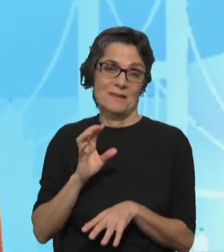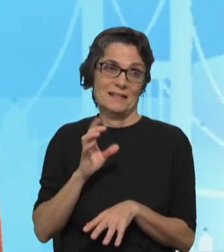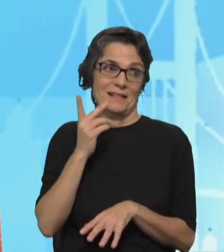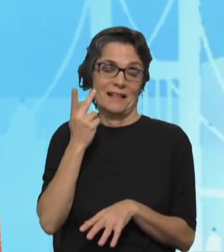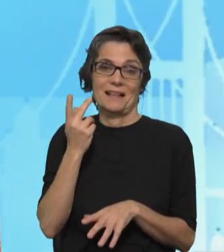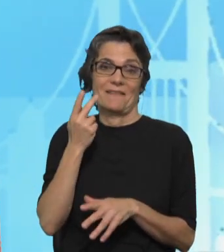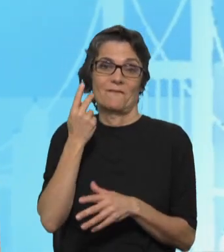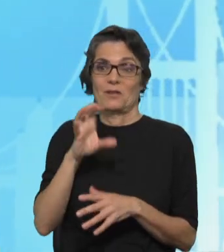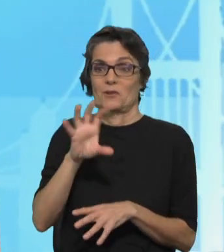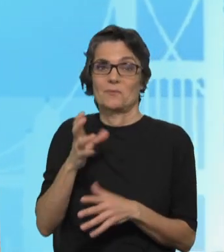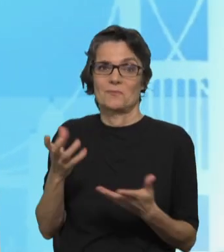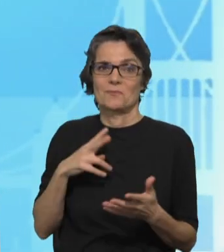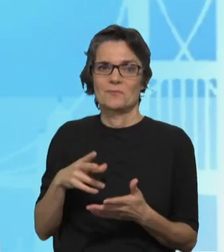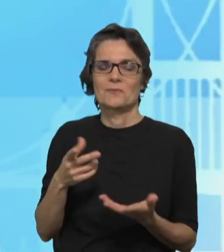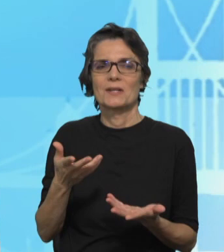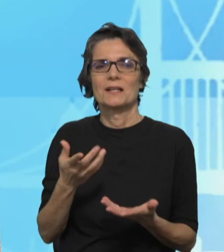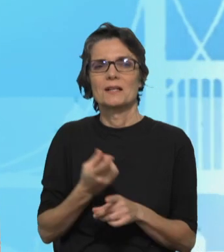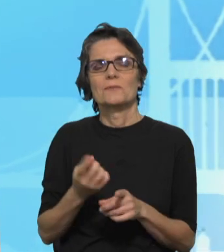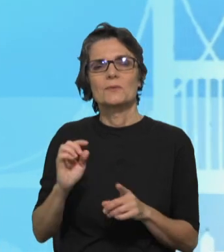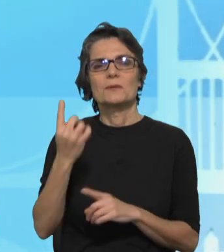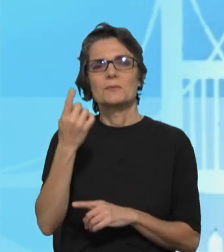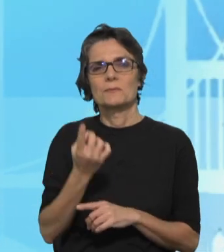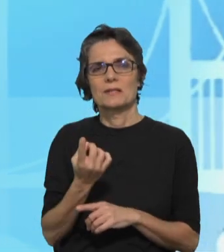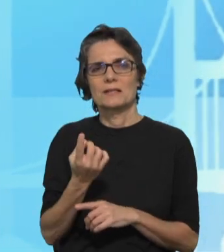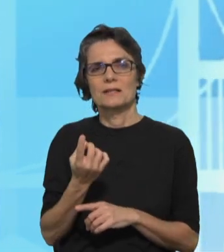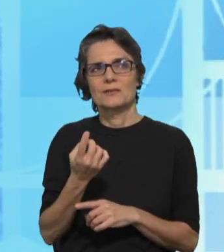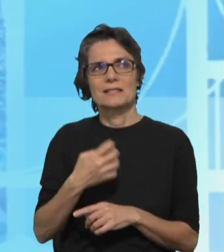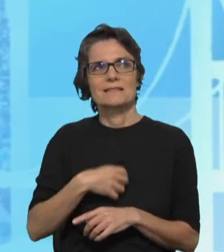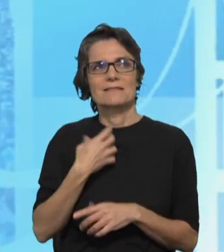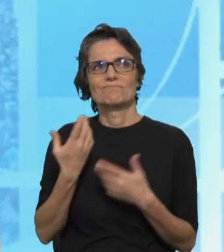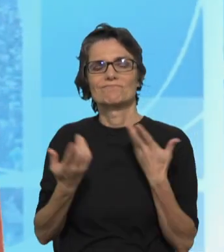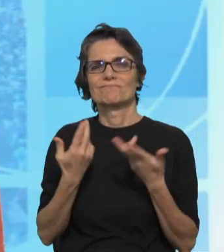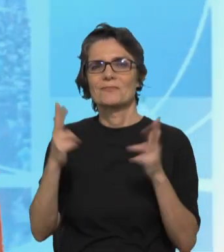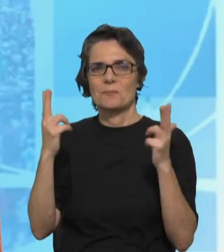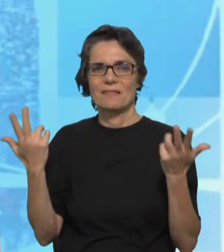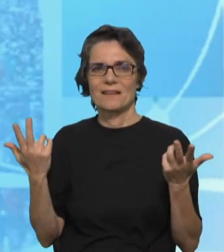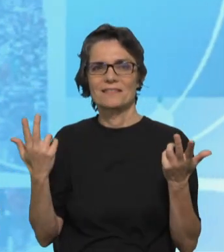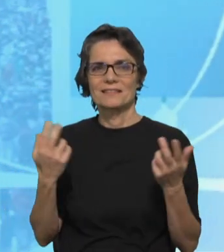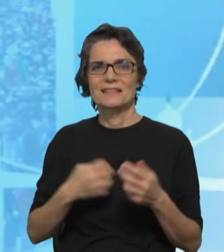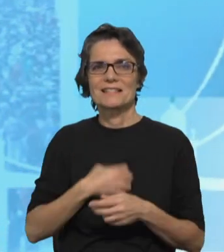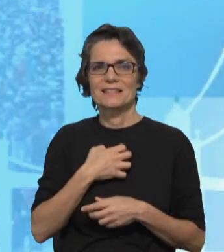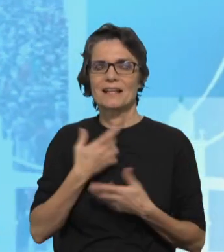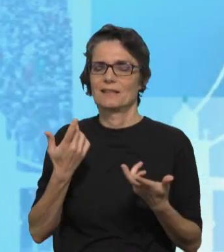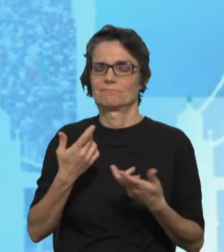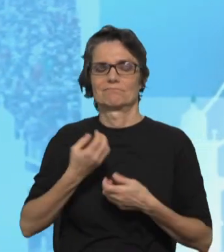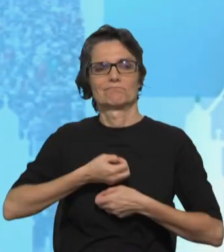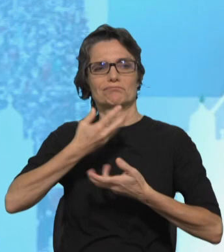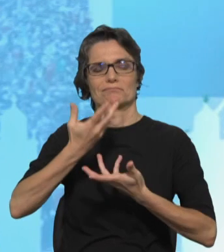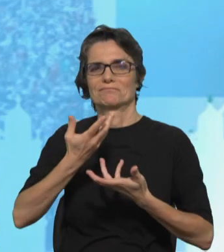questão é a questão da sensação de liberdade. Finalmente, podia-se dizer o que se